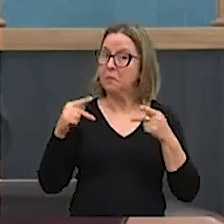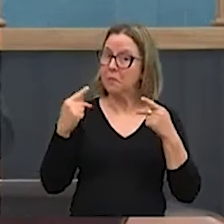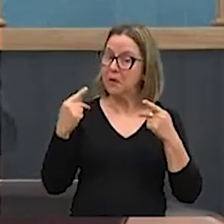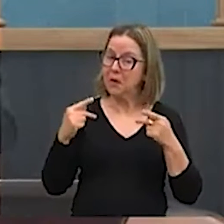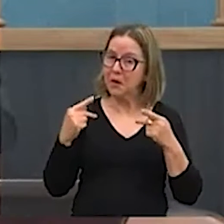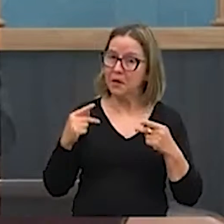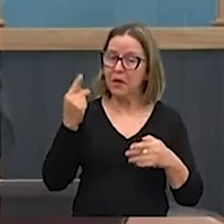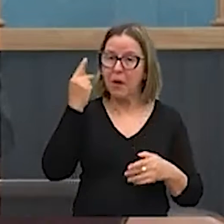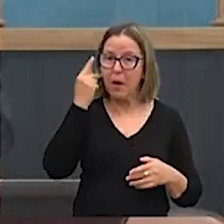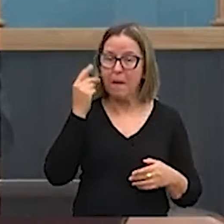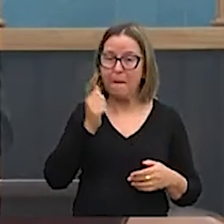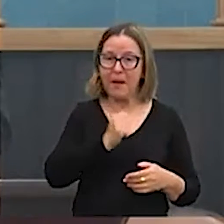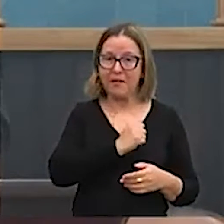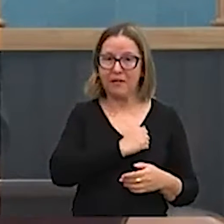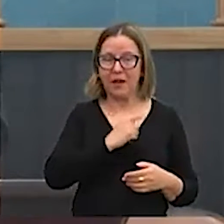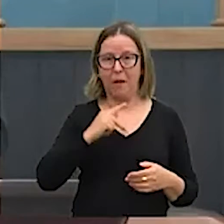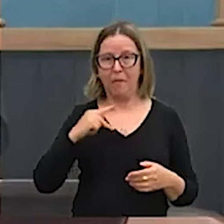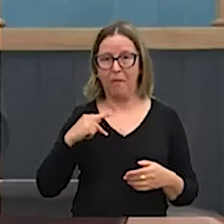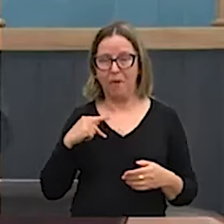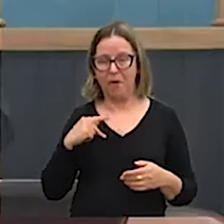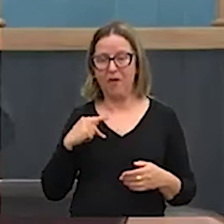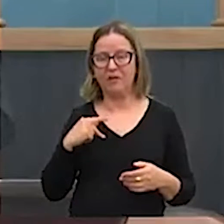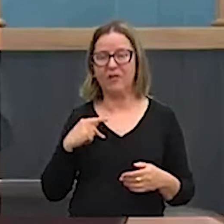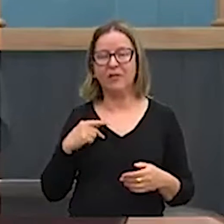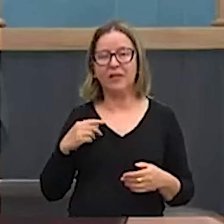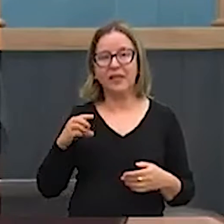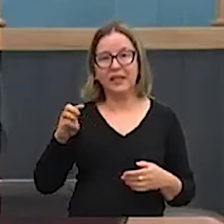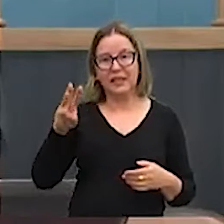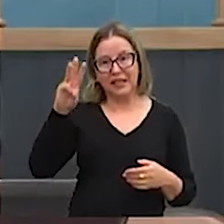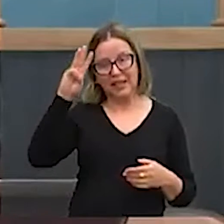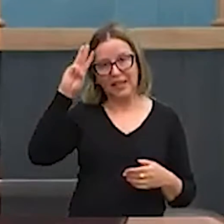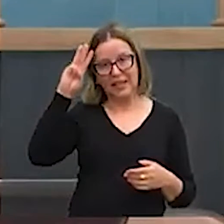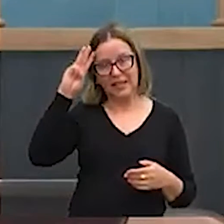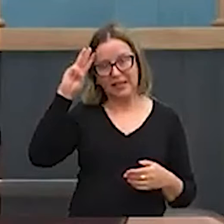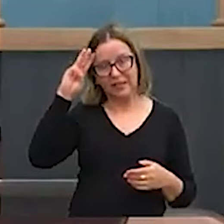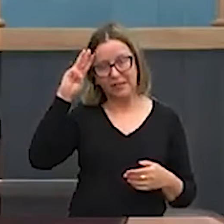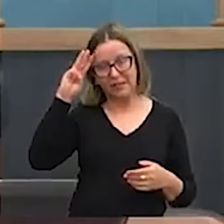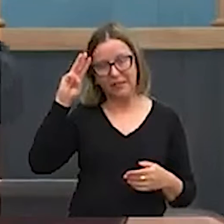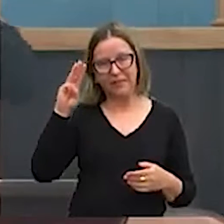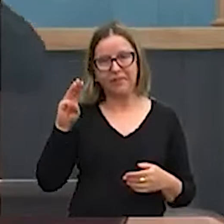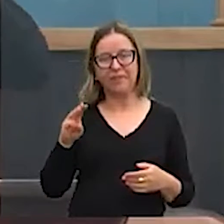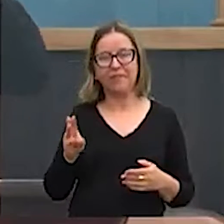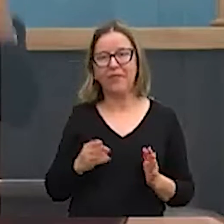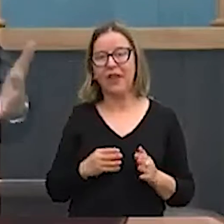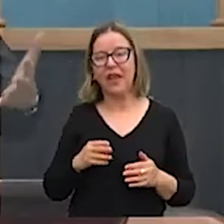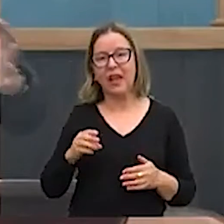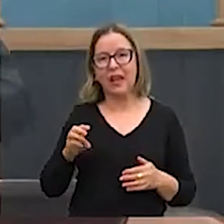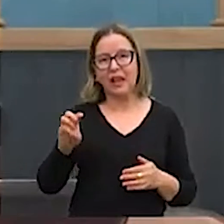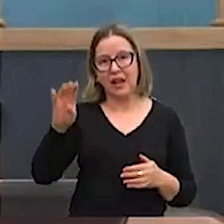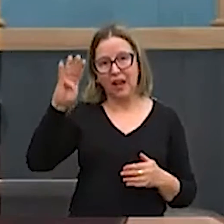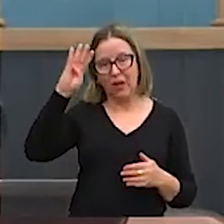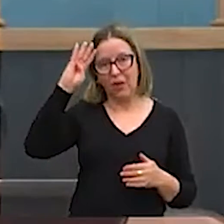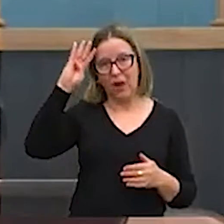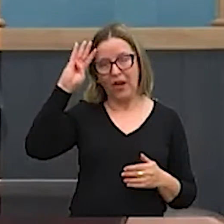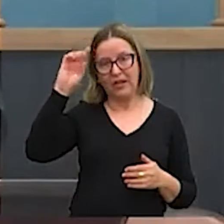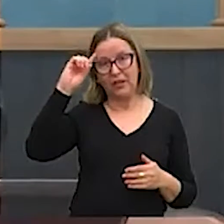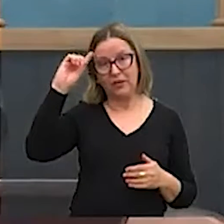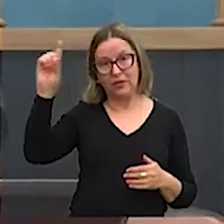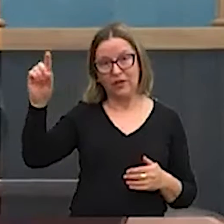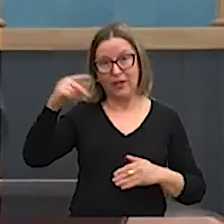seus apóstolos. Na terça-feira, na quarta-feira foi o dia